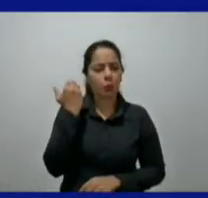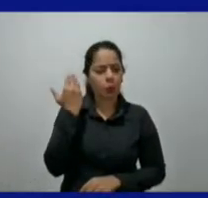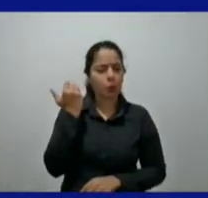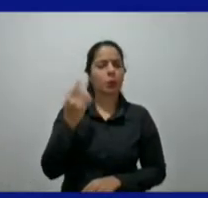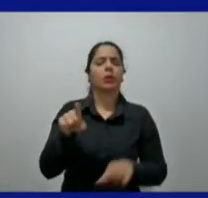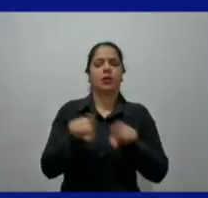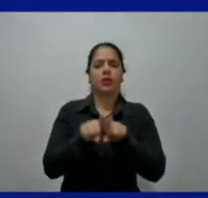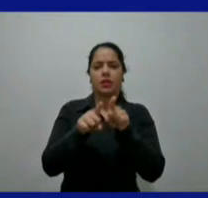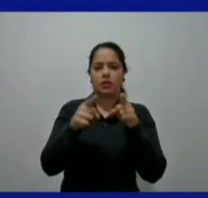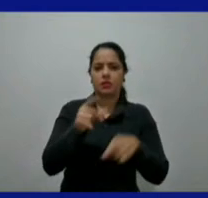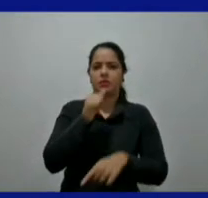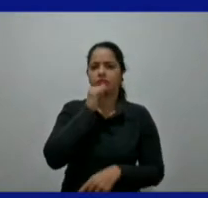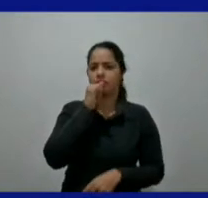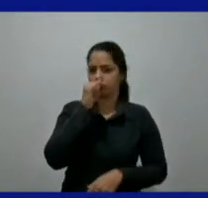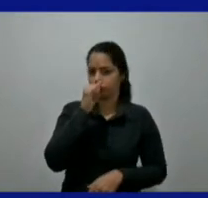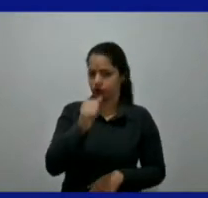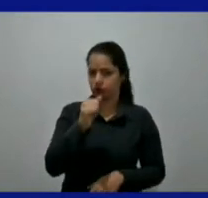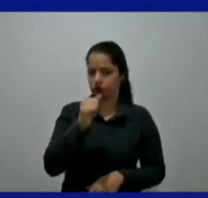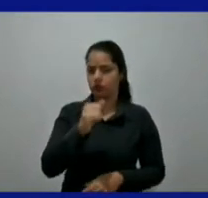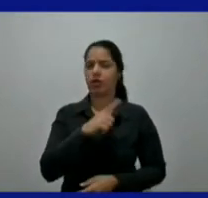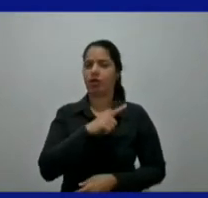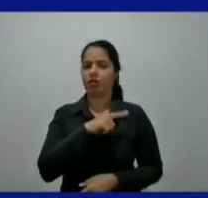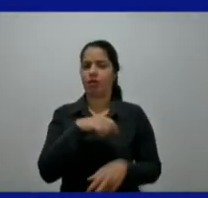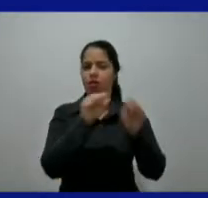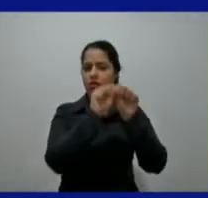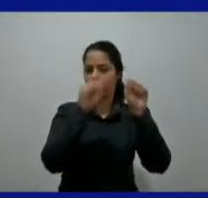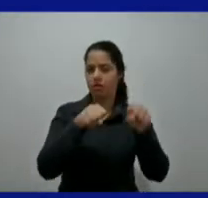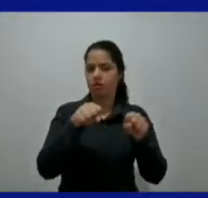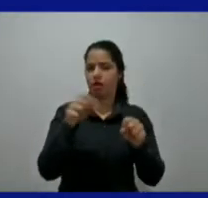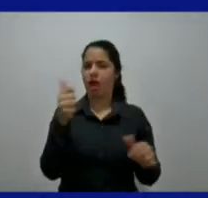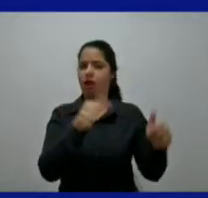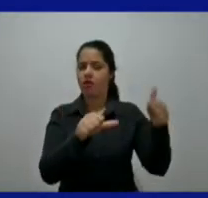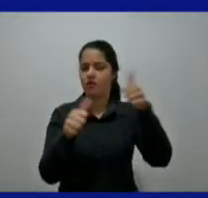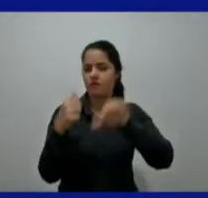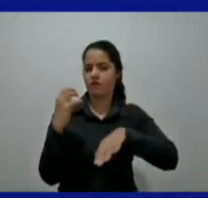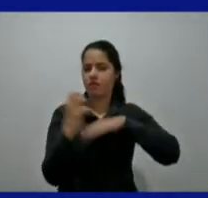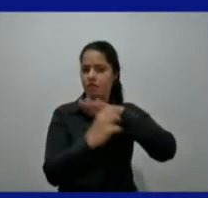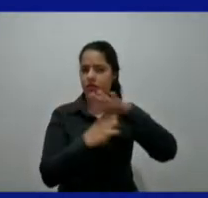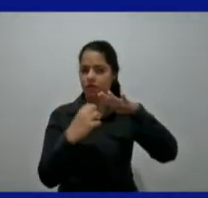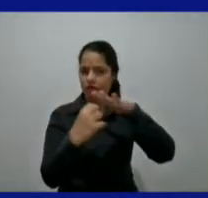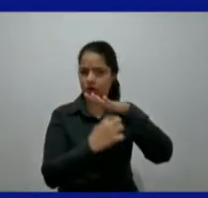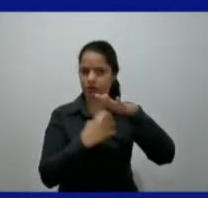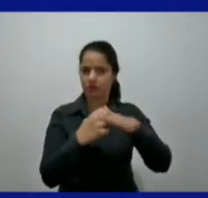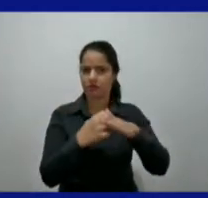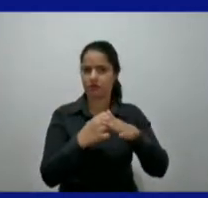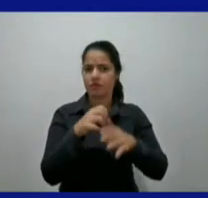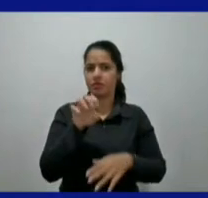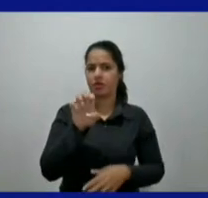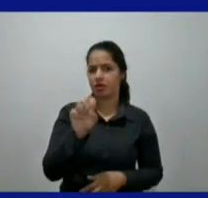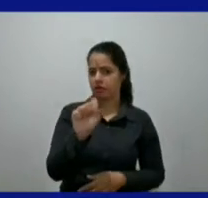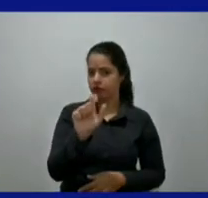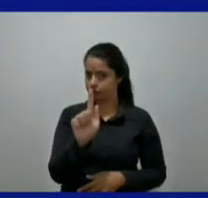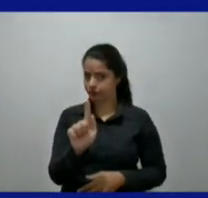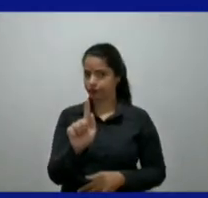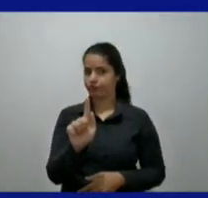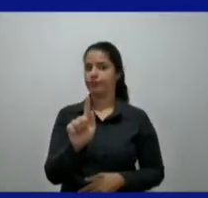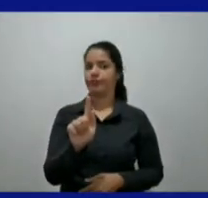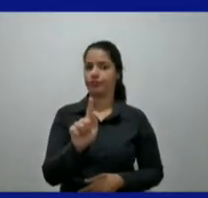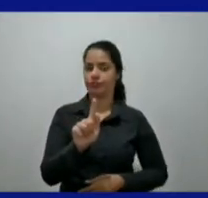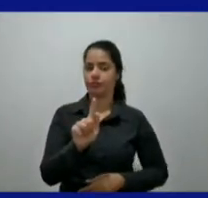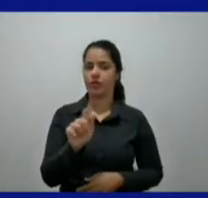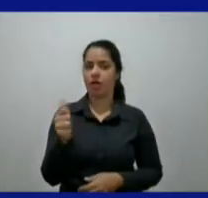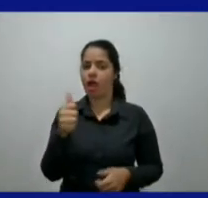analistas, que avaliam as empresas pelo seu ESG e que as avaliações desses